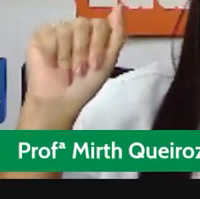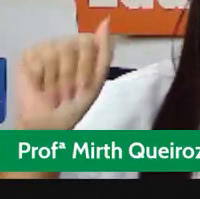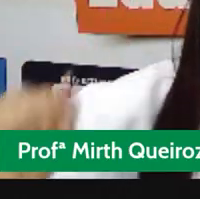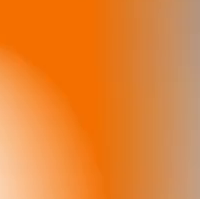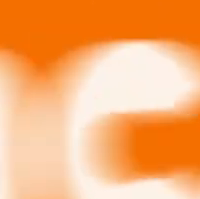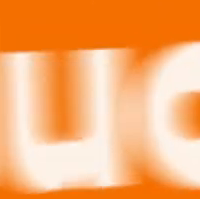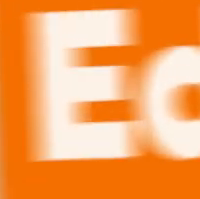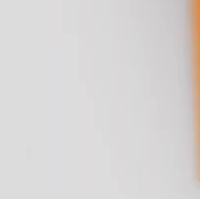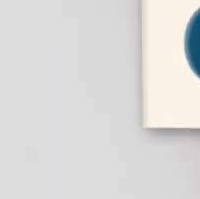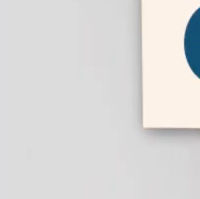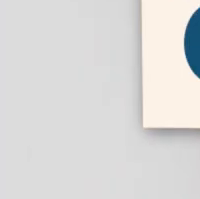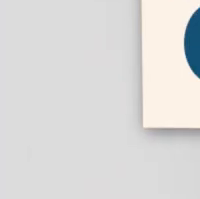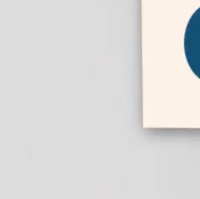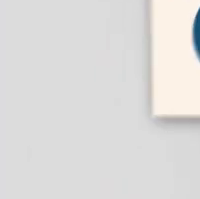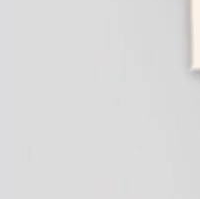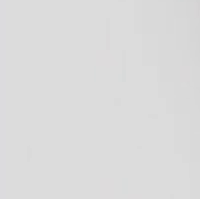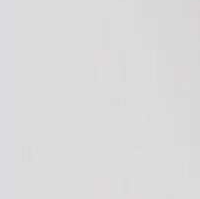tchau.